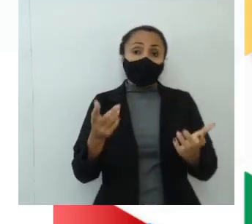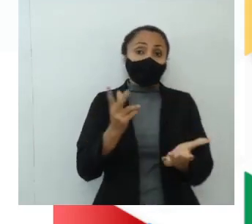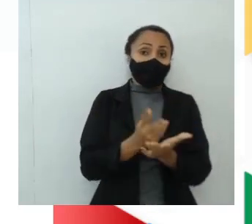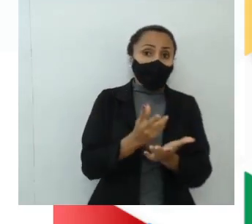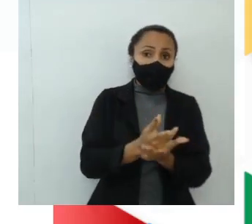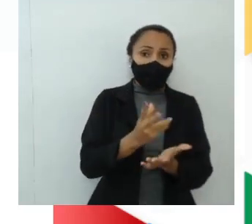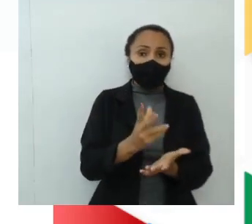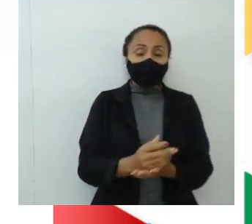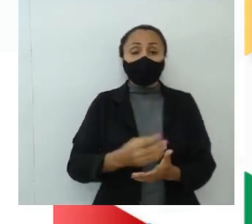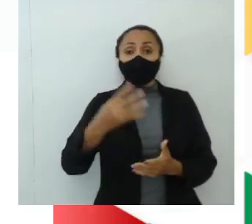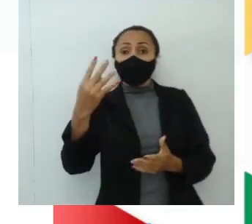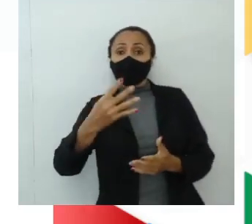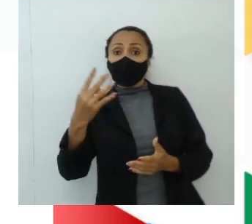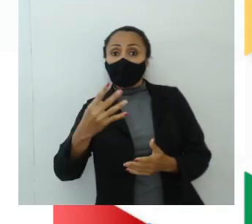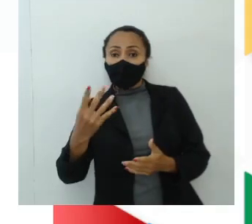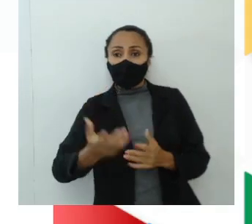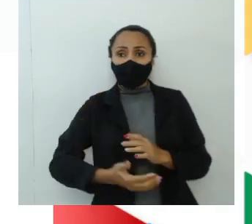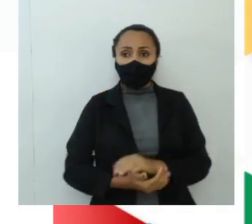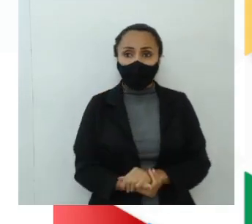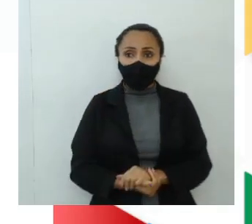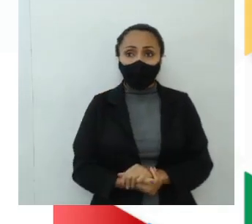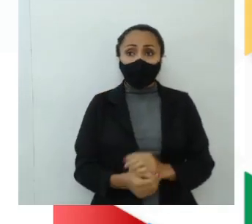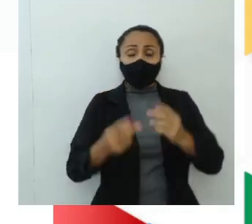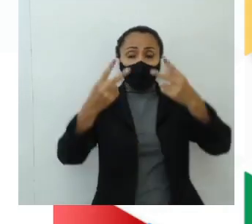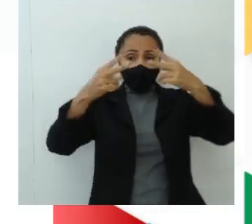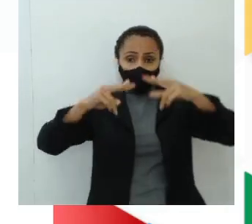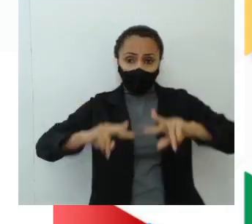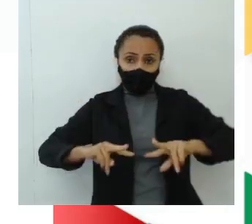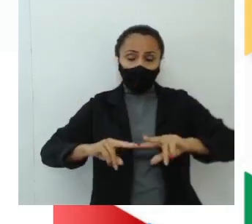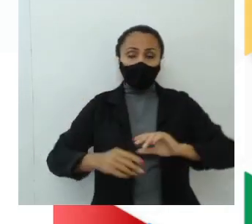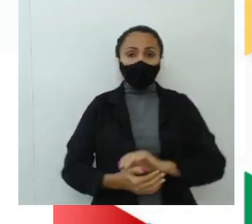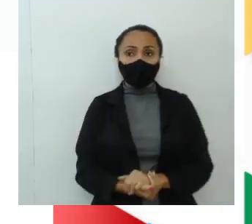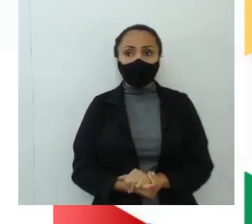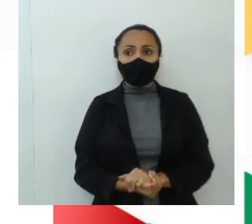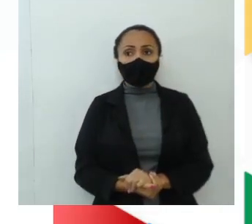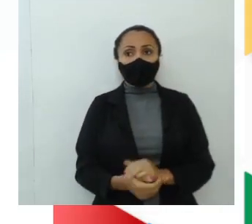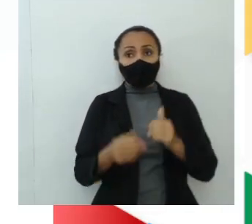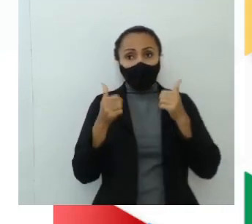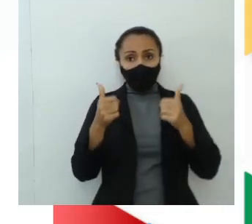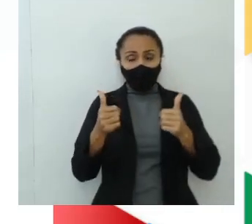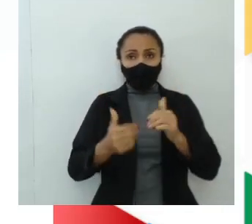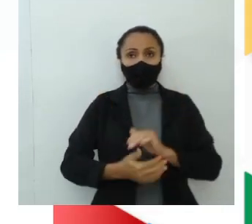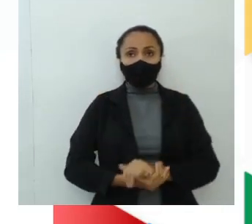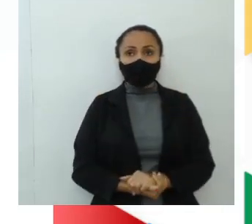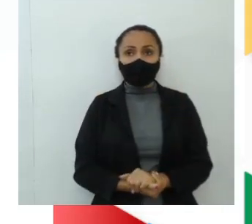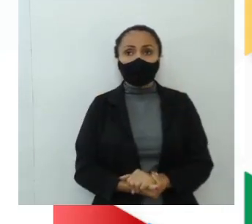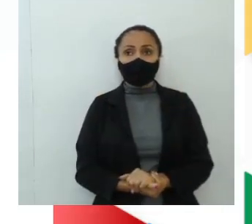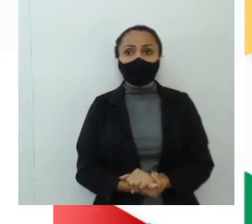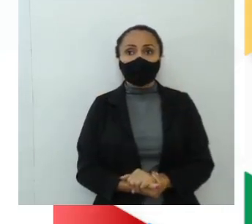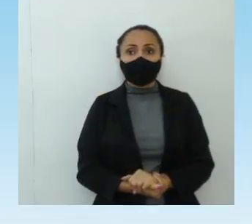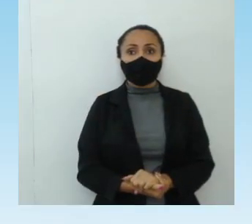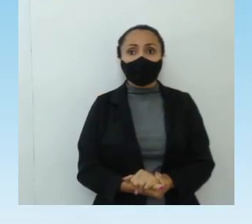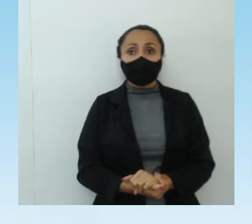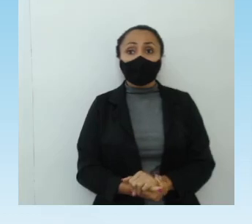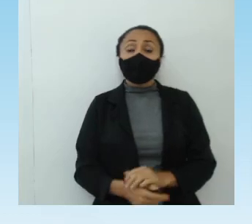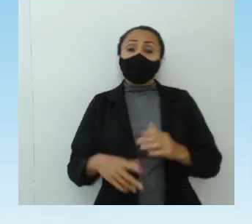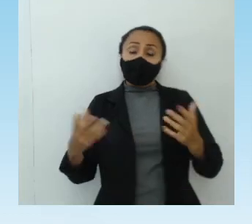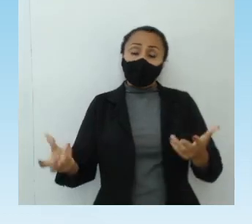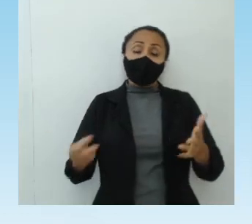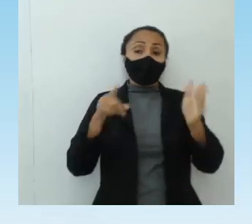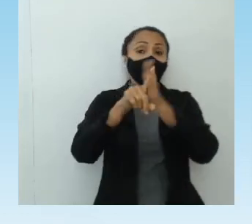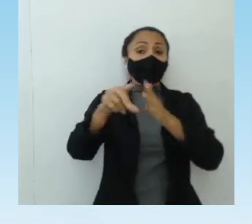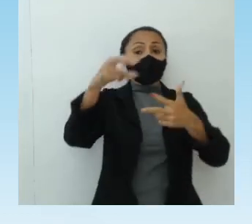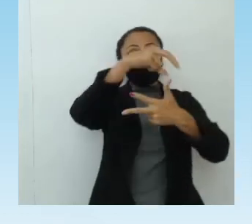num quarto quadrante, então tem que ser para baixo, não pode ser para cima, tá bom? Vamos lá. Agora uma questão do Enem muito fácil